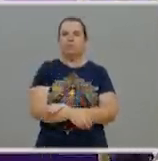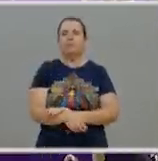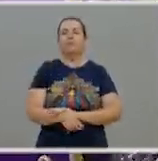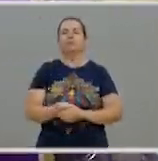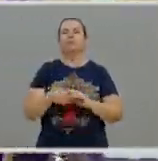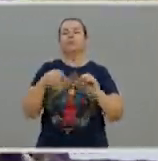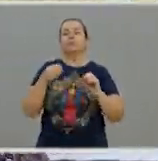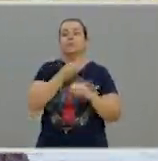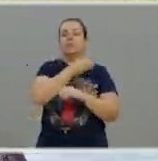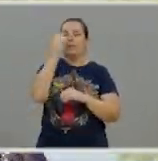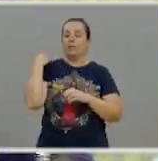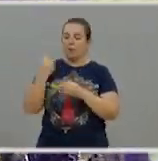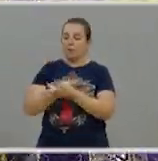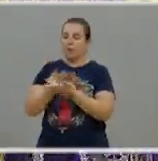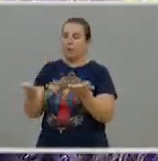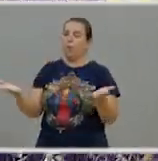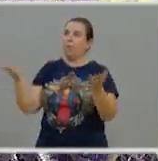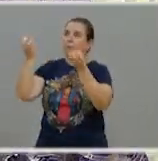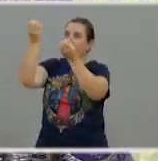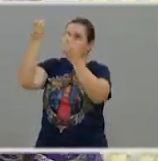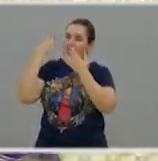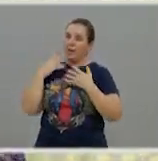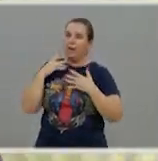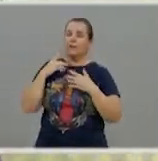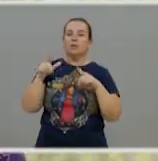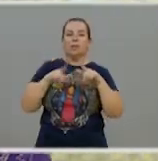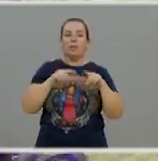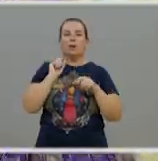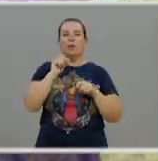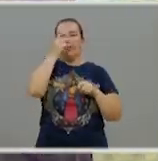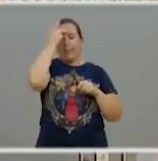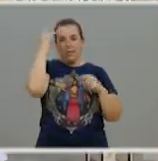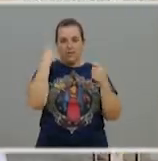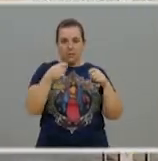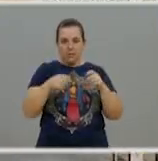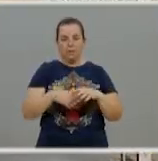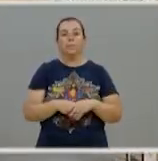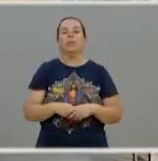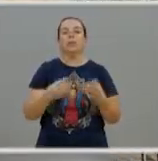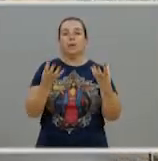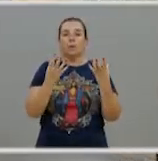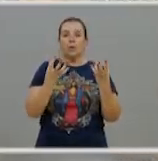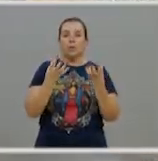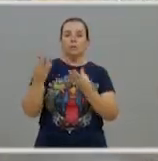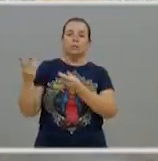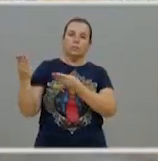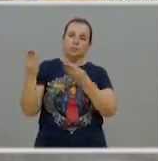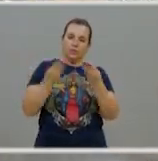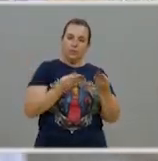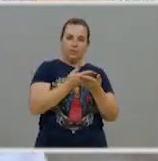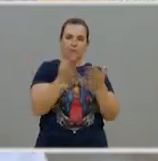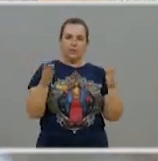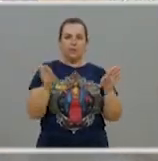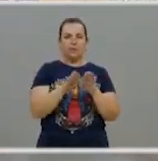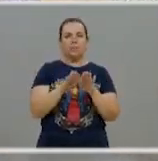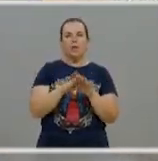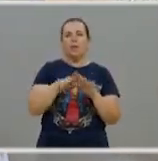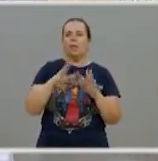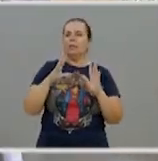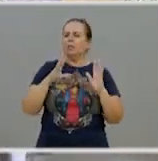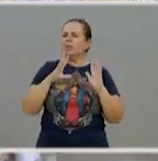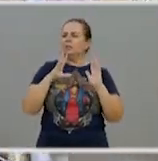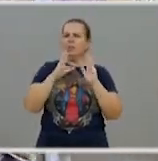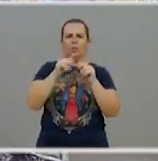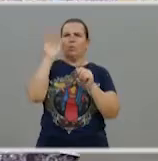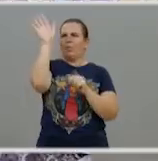Guadalupe, dai a graça de um emprego a quem necessita. E eu gostaria de convidar você de todo o Brasil, fala